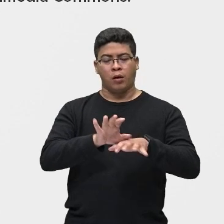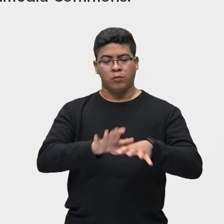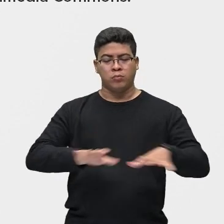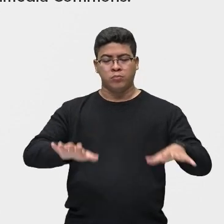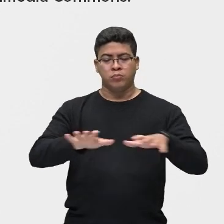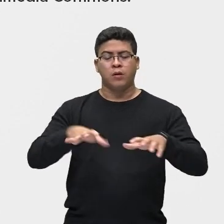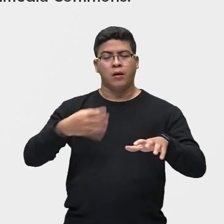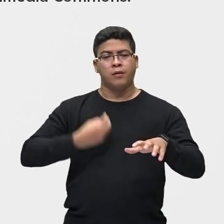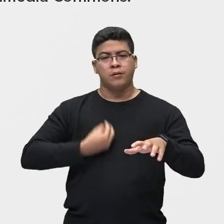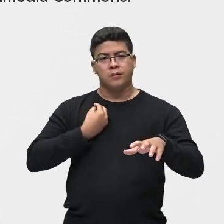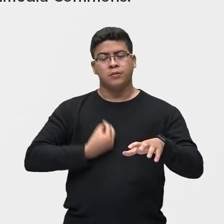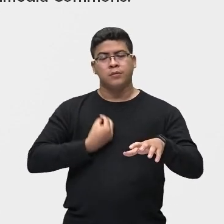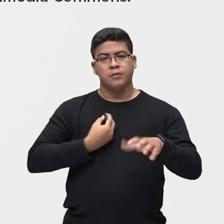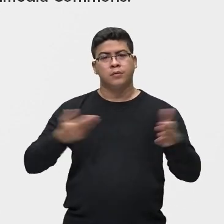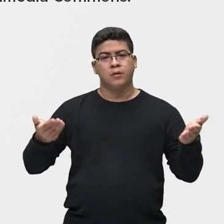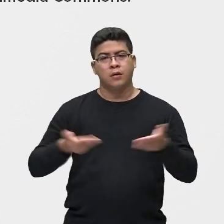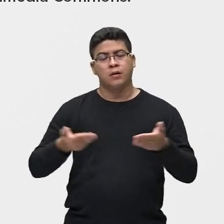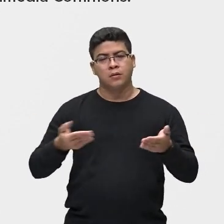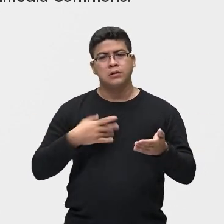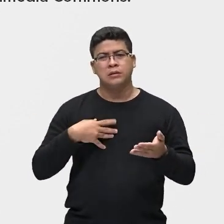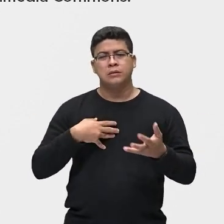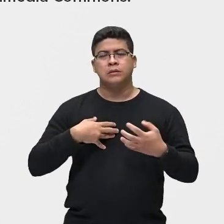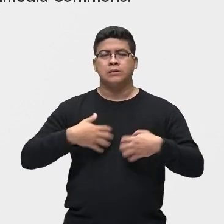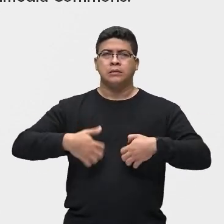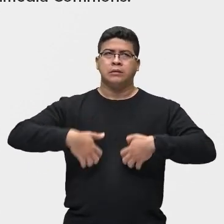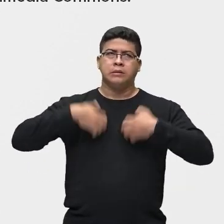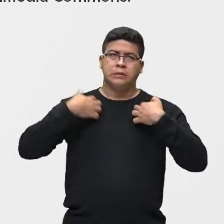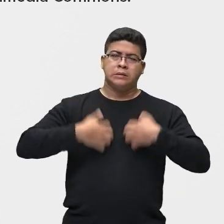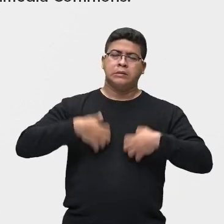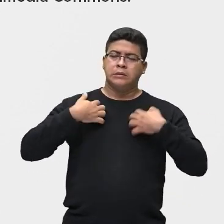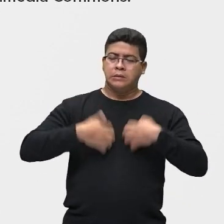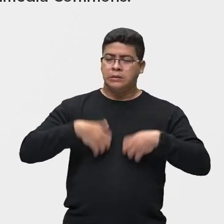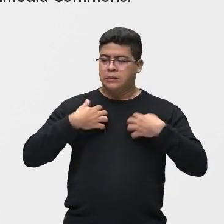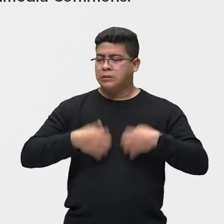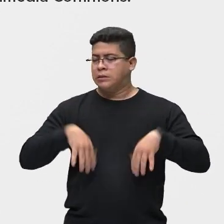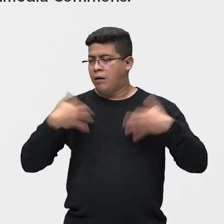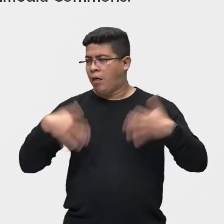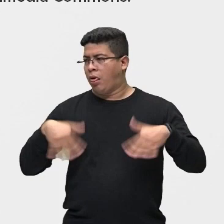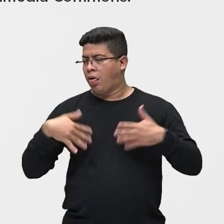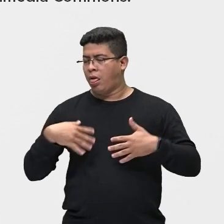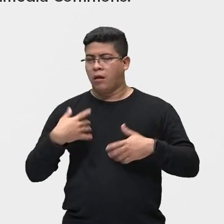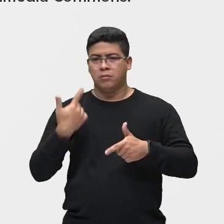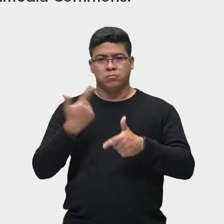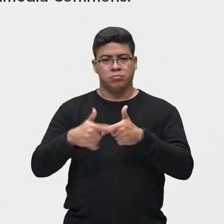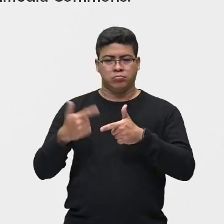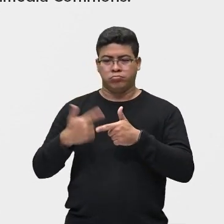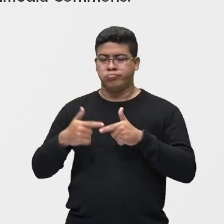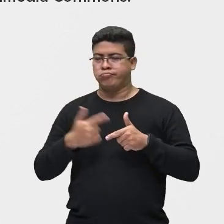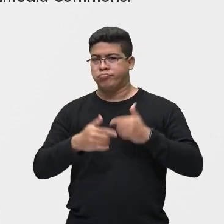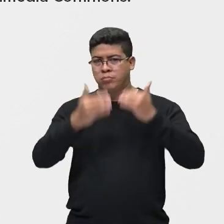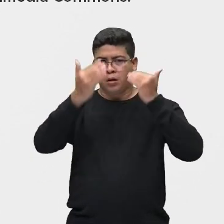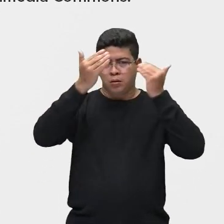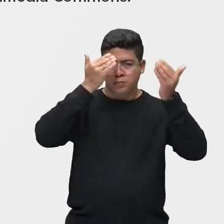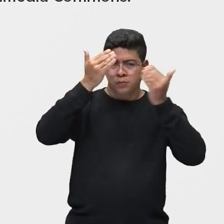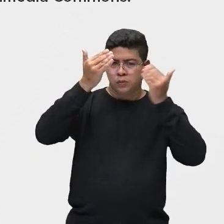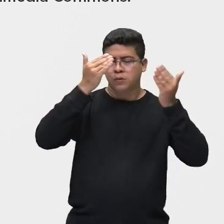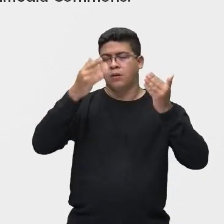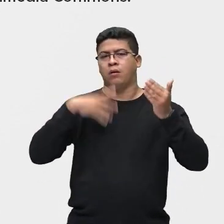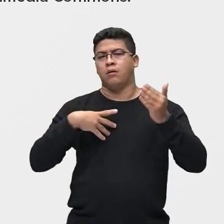hoje, estavam muito estressadas, com problemas individuais, psicológicos e